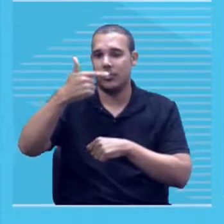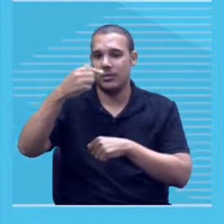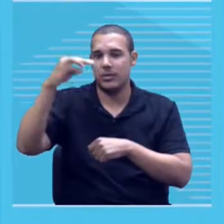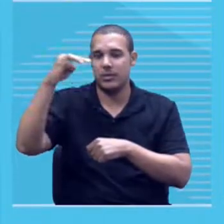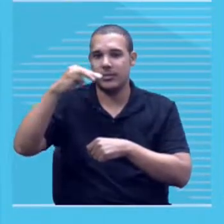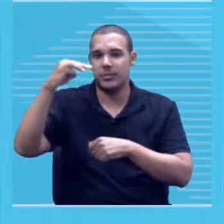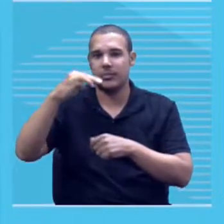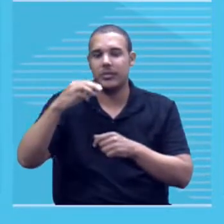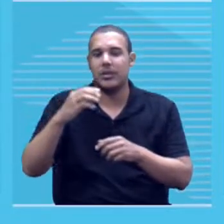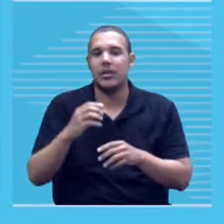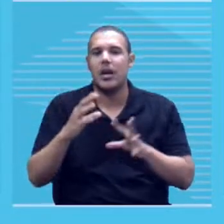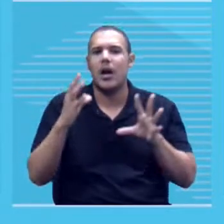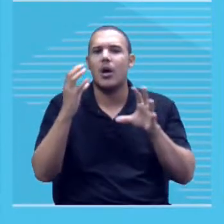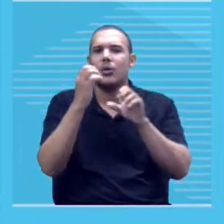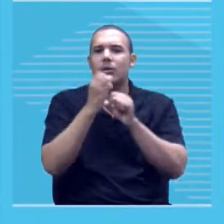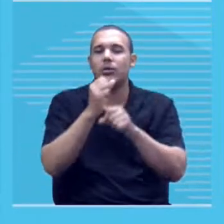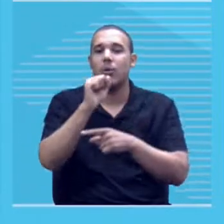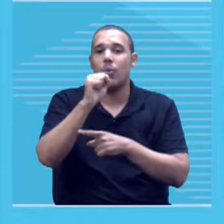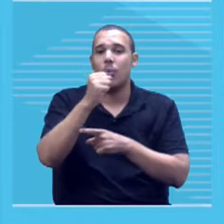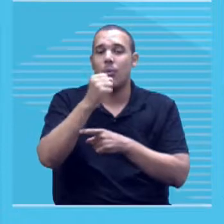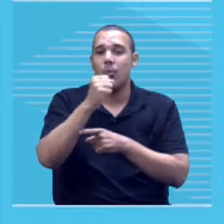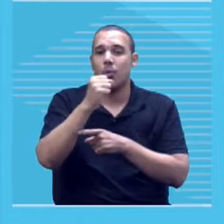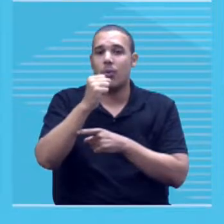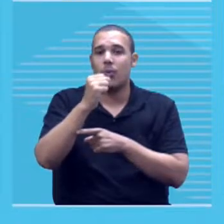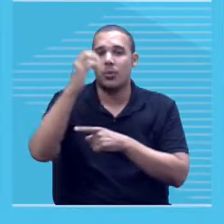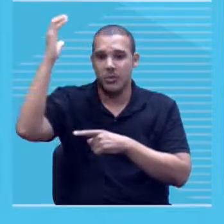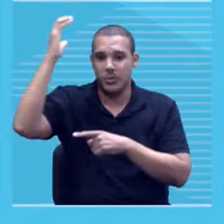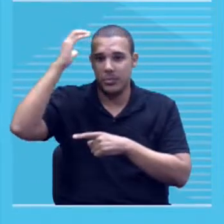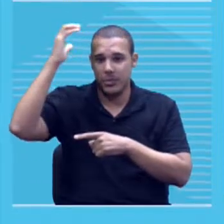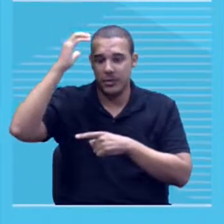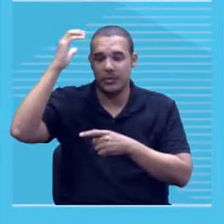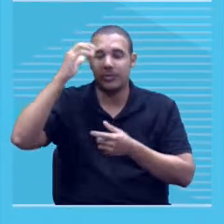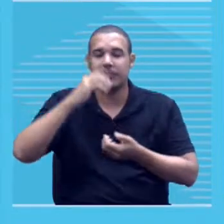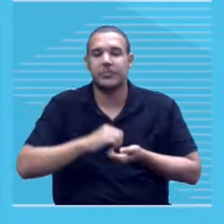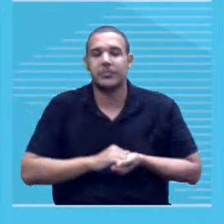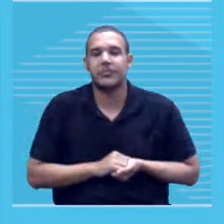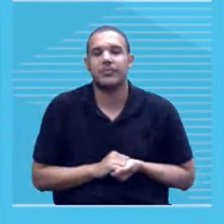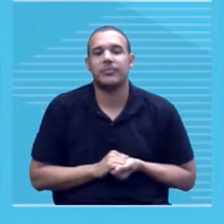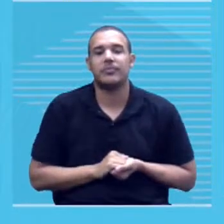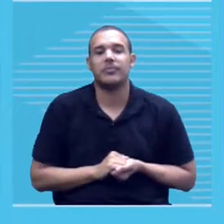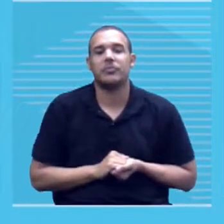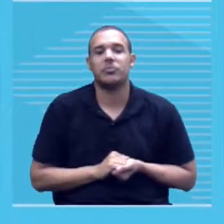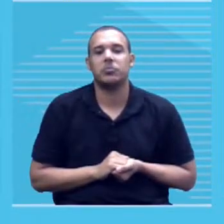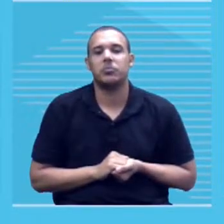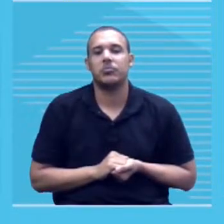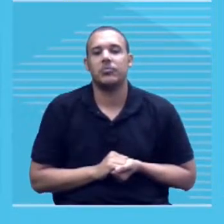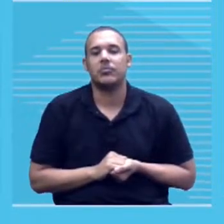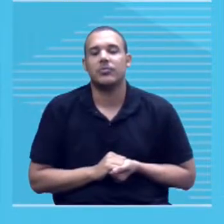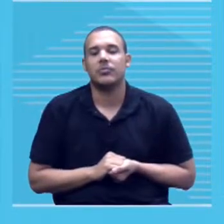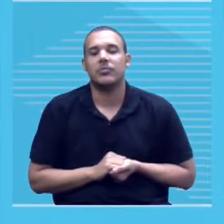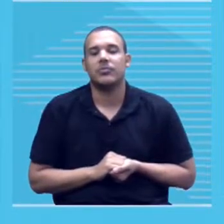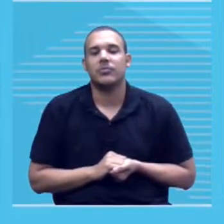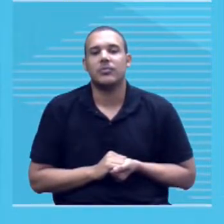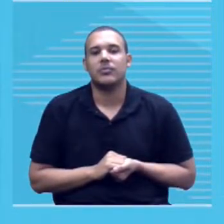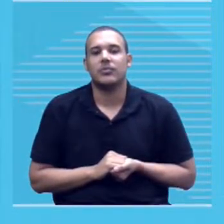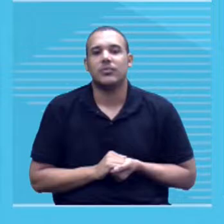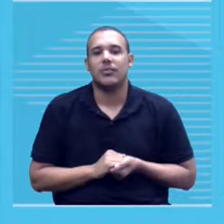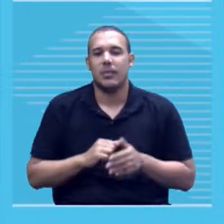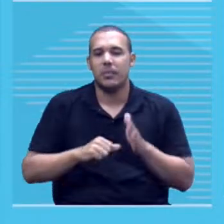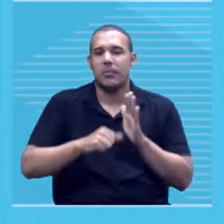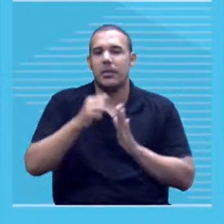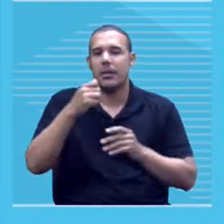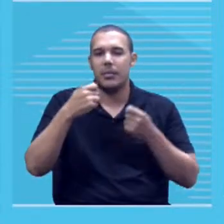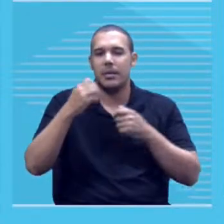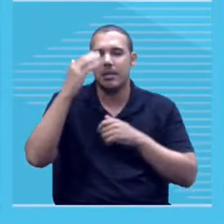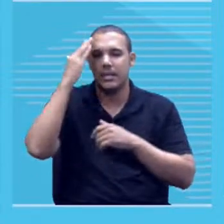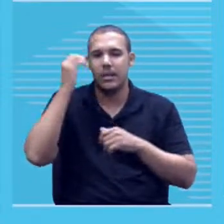total, são 8 banhos, porque cada pessoa banha 2 vezes. Cada banho demora 8 minutos. Então, a primeira coisa que você tem que saber